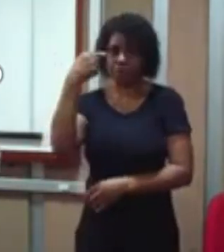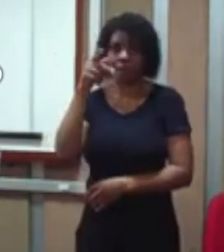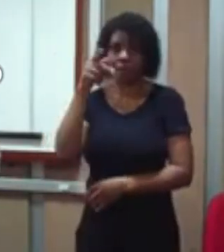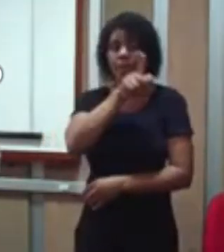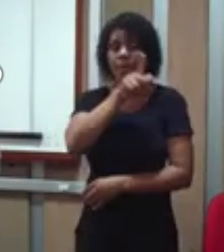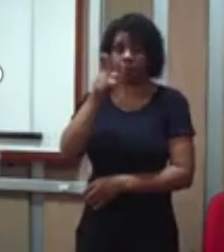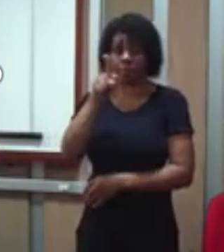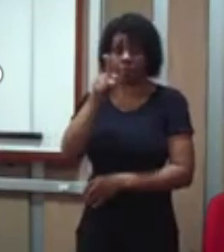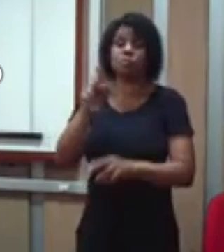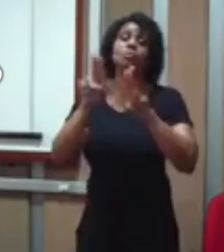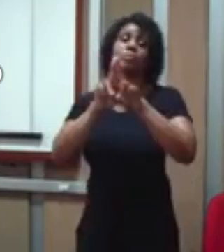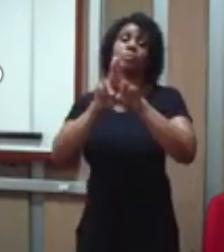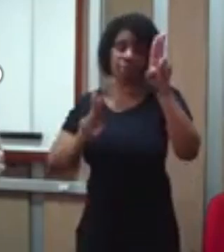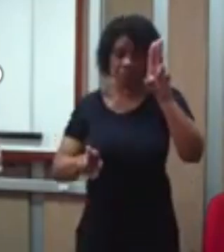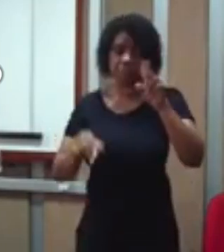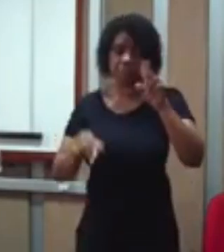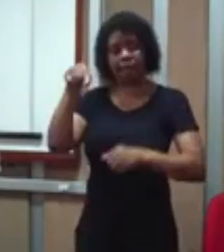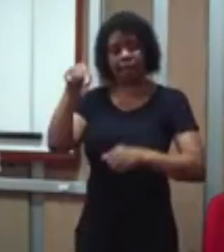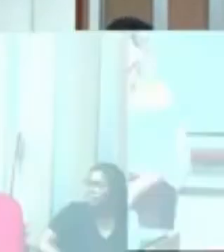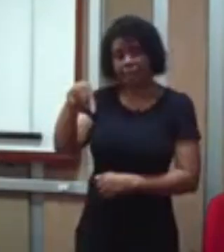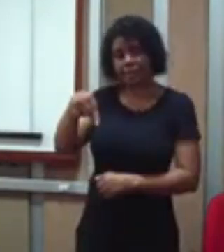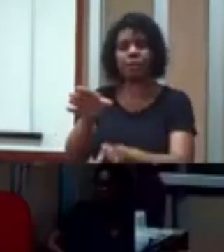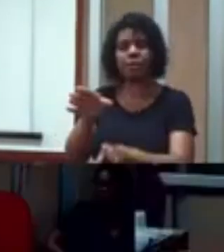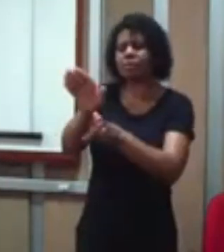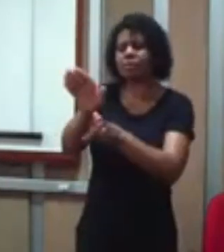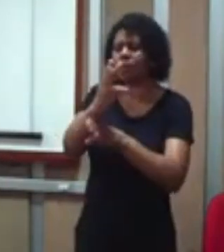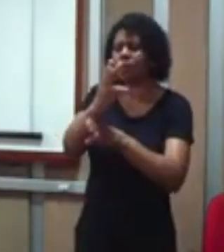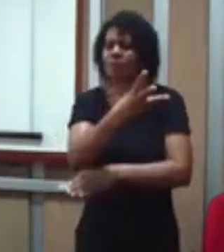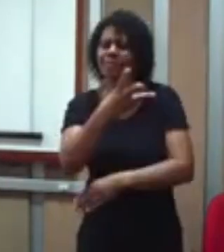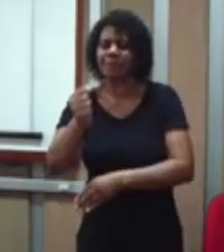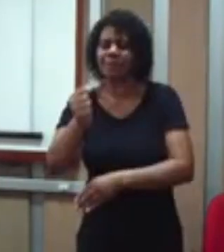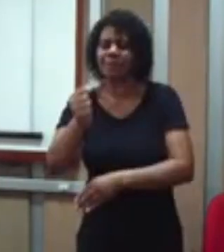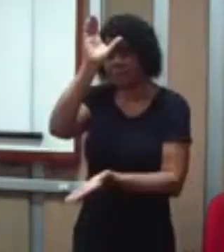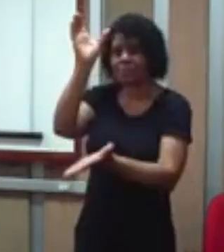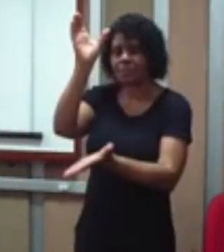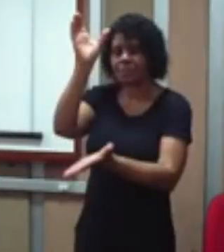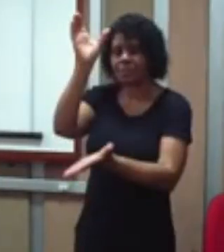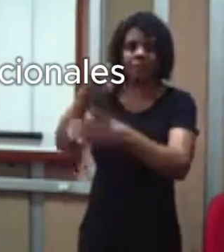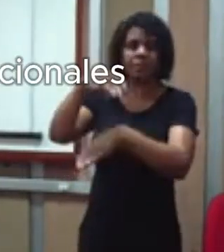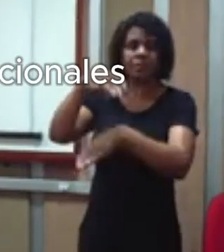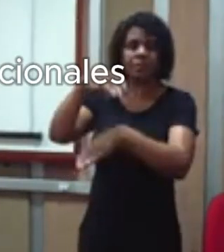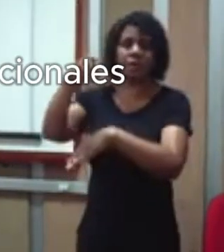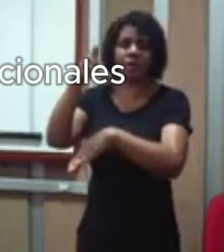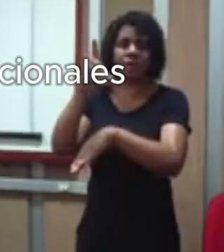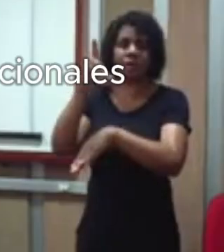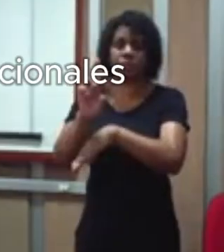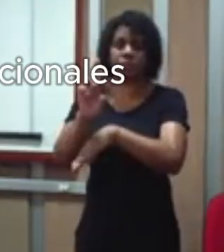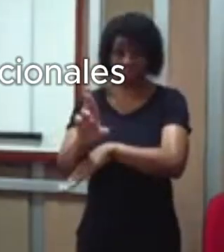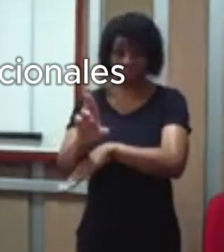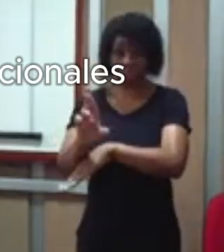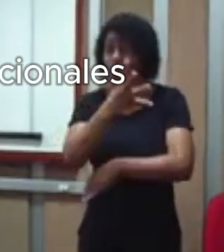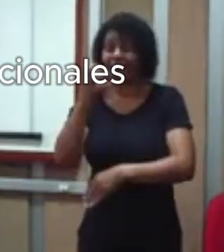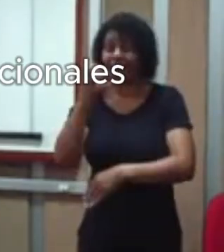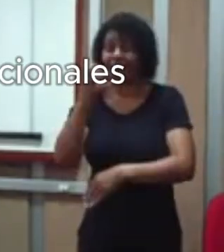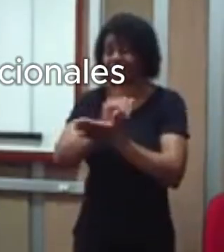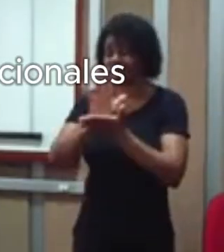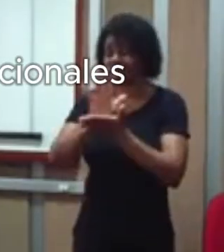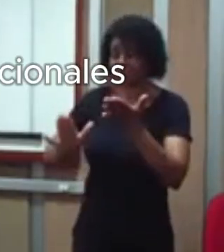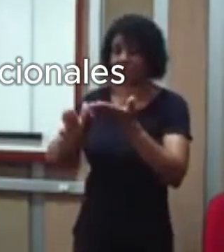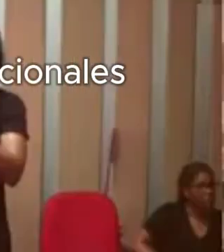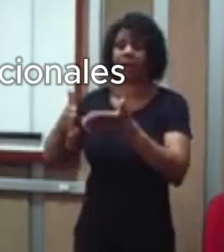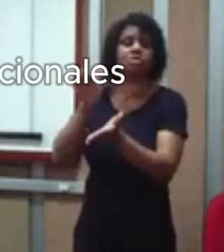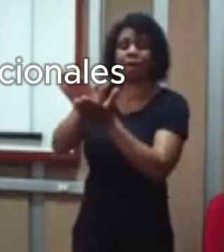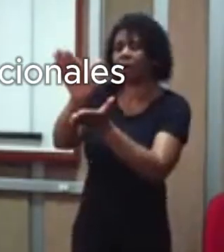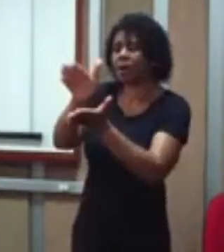professora da Universidade Federal do Rio de Janeiro, onde orientou 30 teses de mestrado e doutorado, tem mais de 40 trabalhos completos publicados em